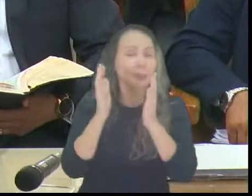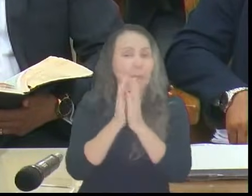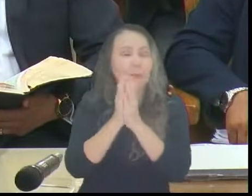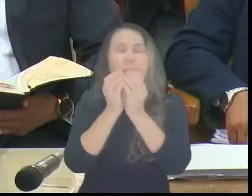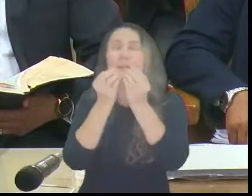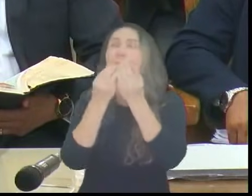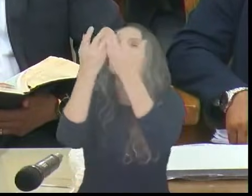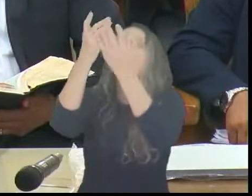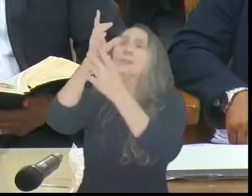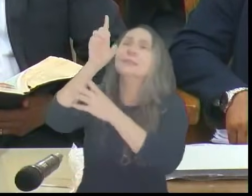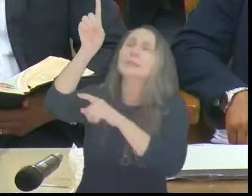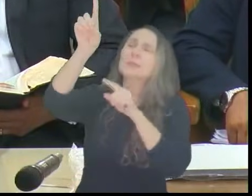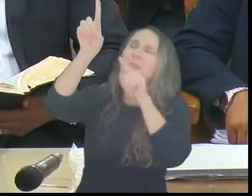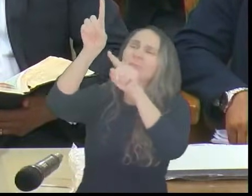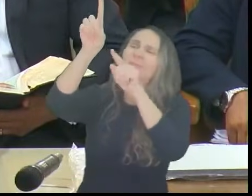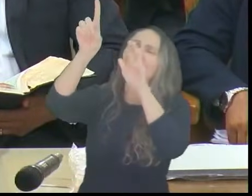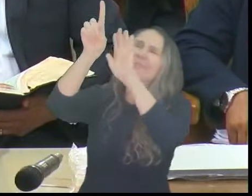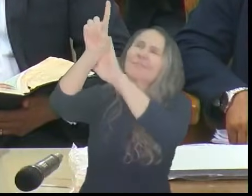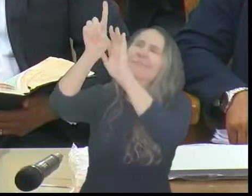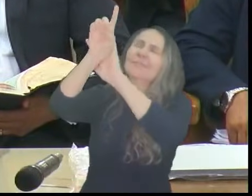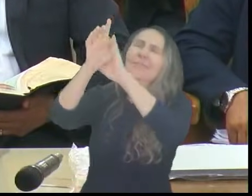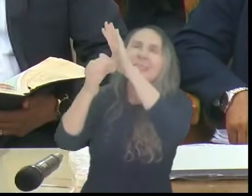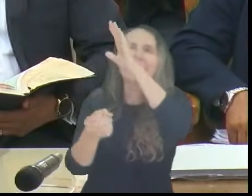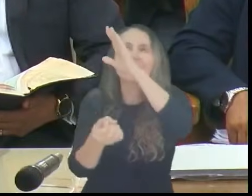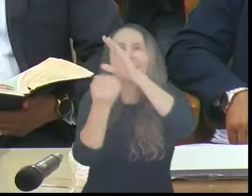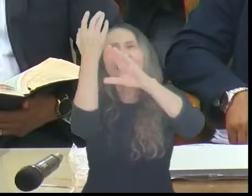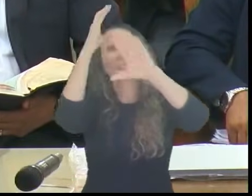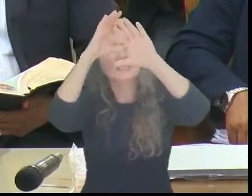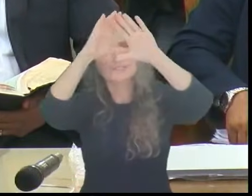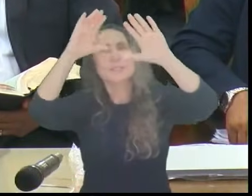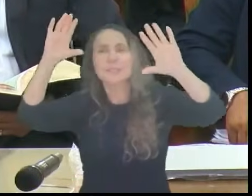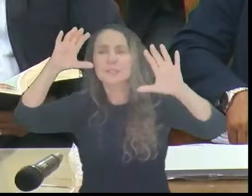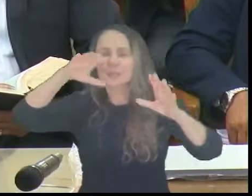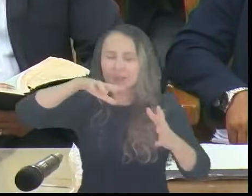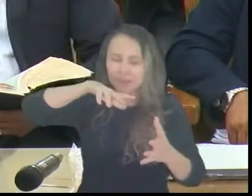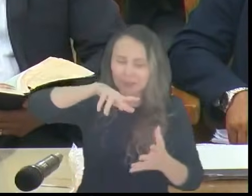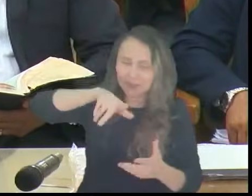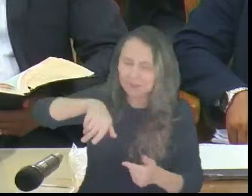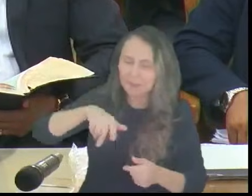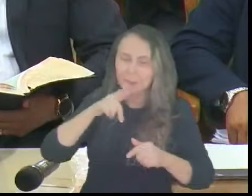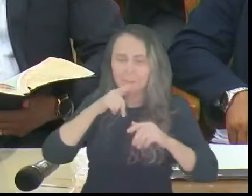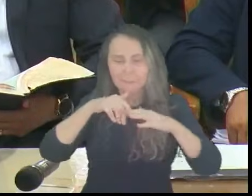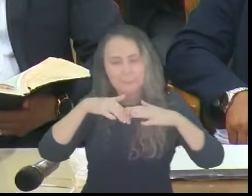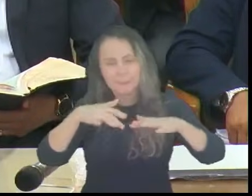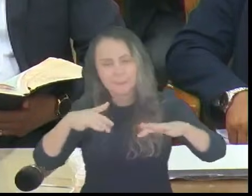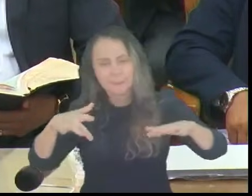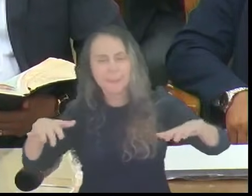Tu és o que fizeste o céu e a terra e o mar e tudo que neles há.